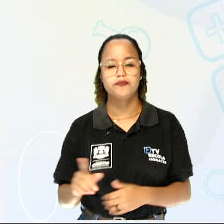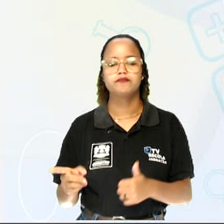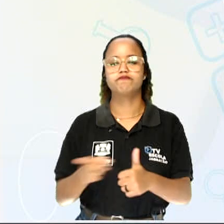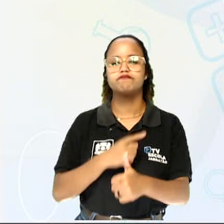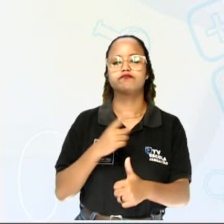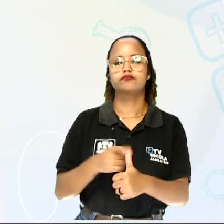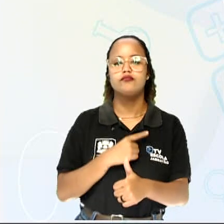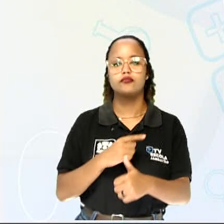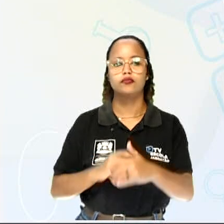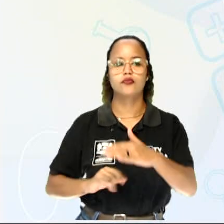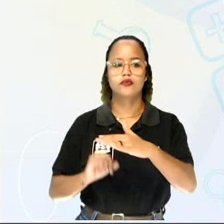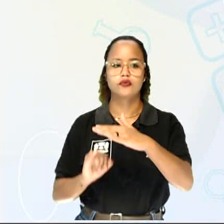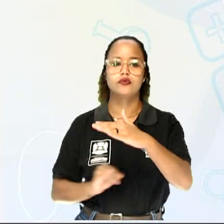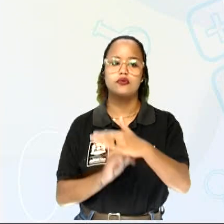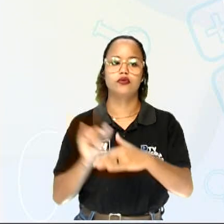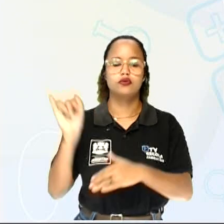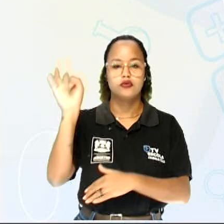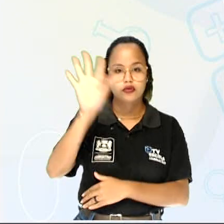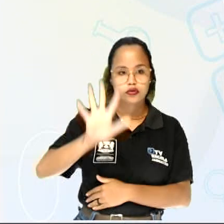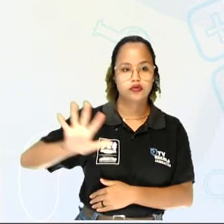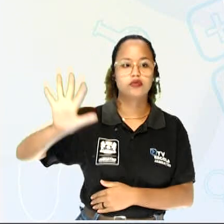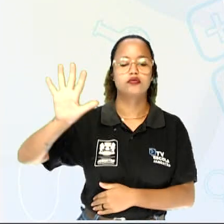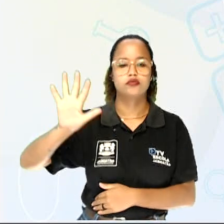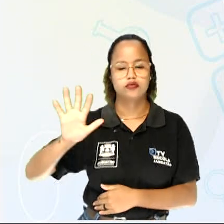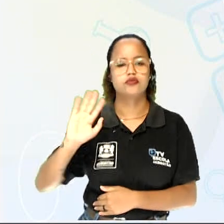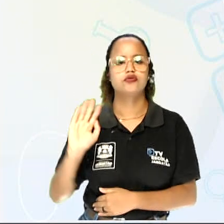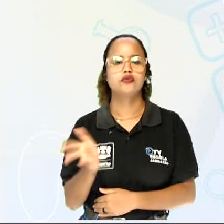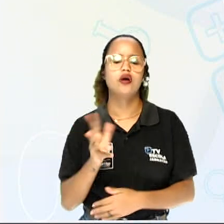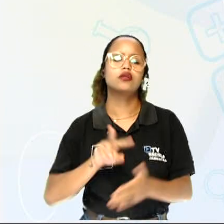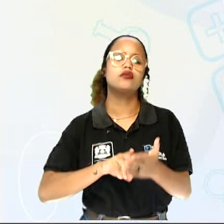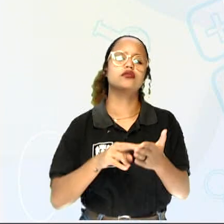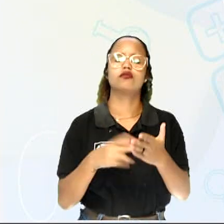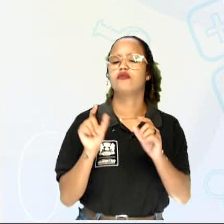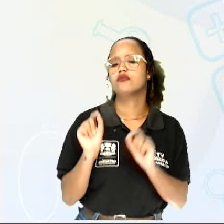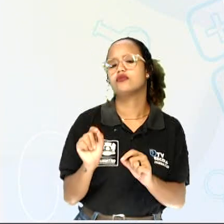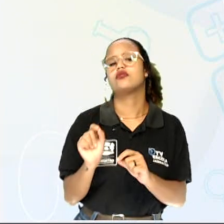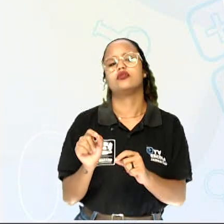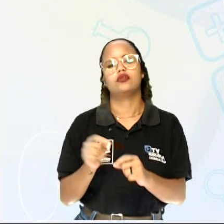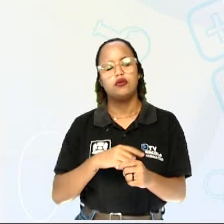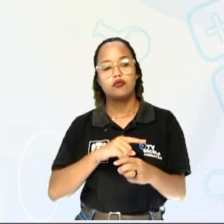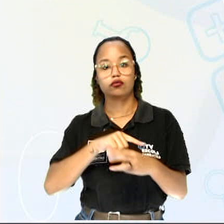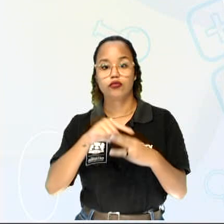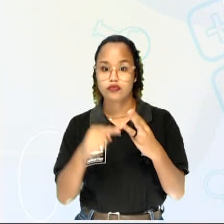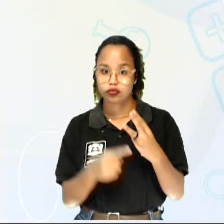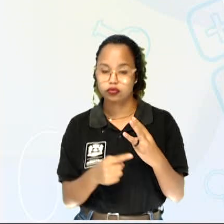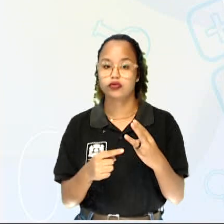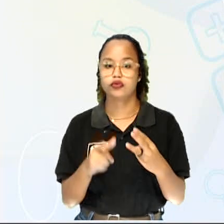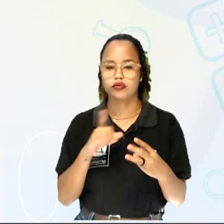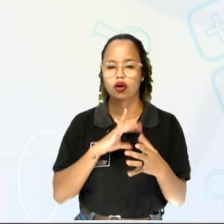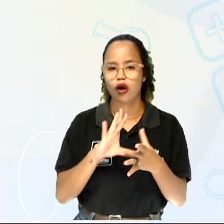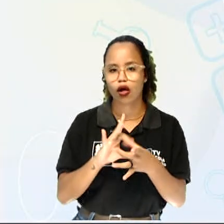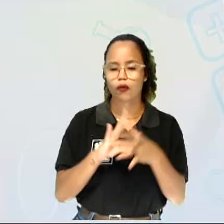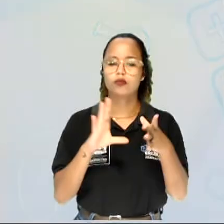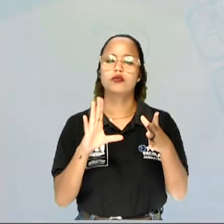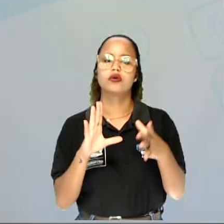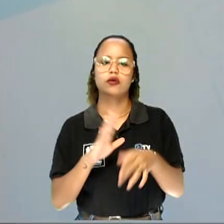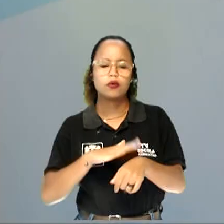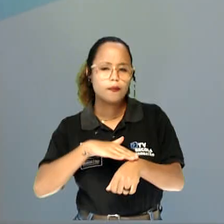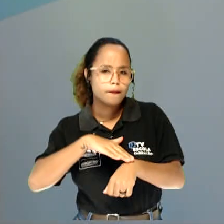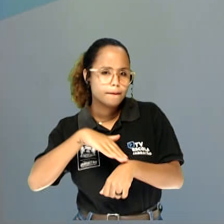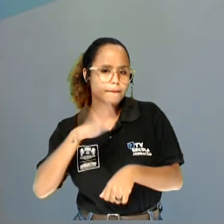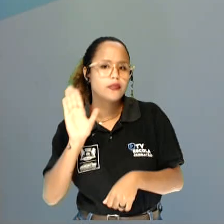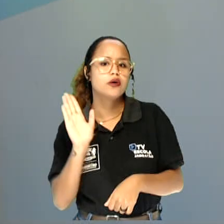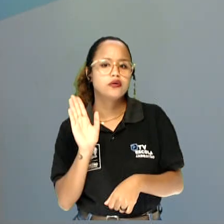instituição do federalismo, o que já indica que dentre esses três modelos, o modelo liberal foi o que